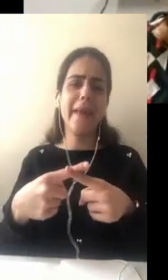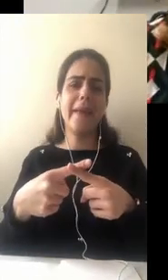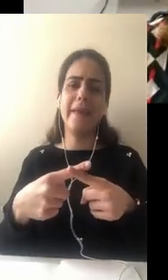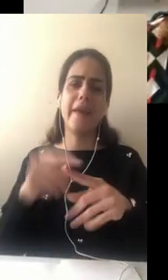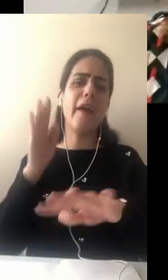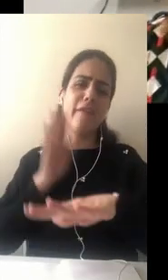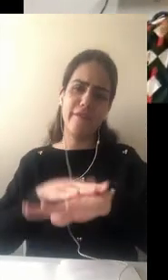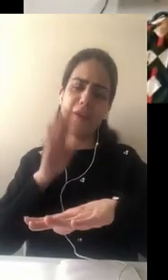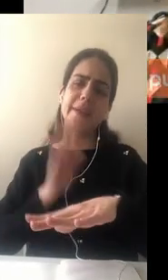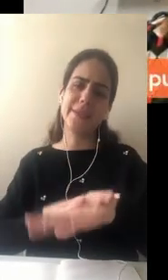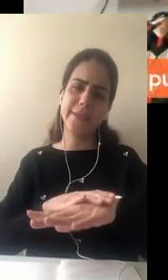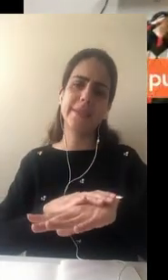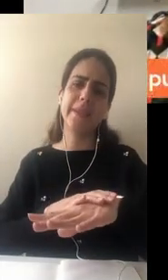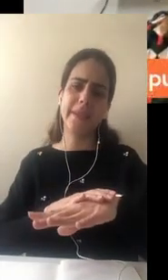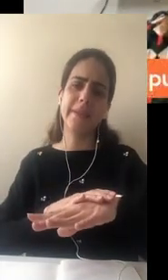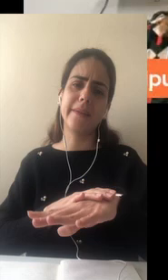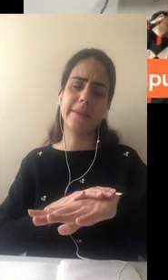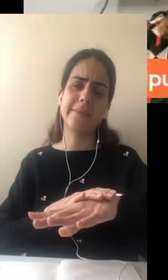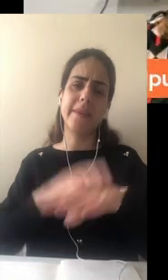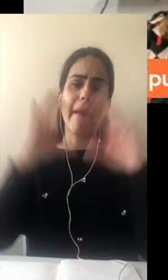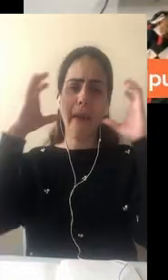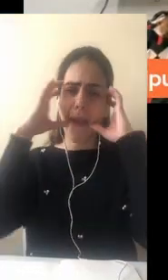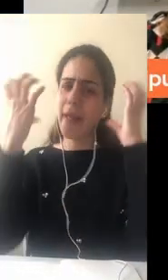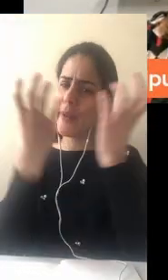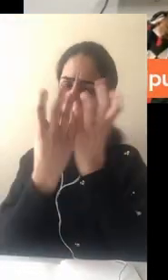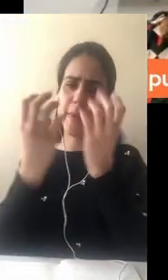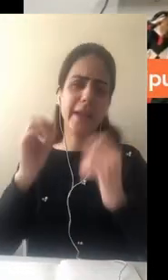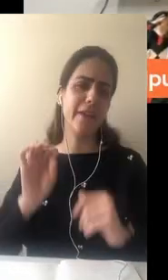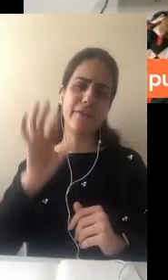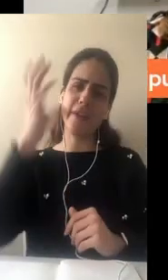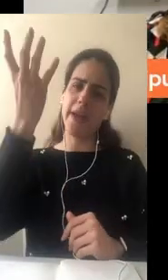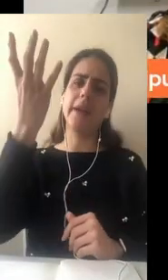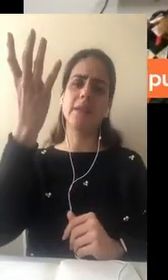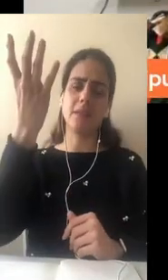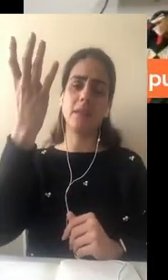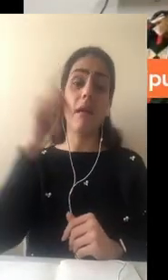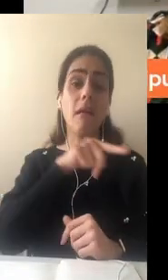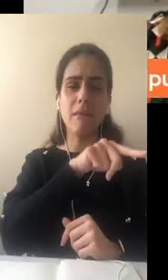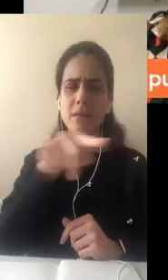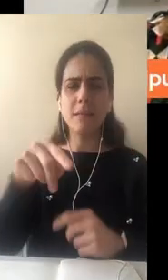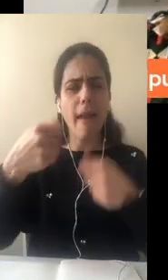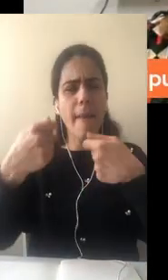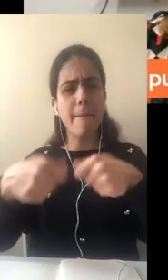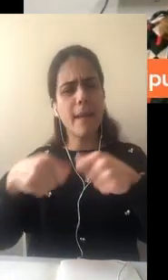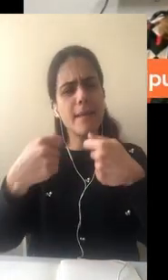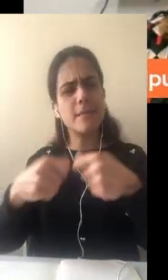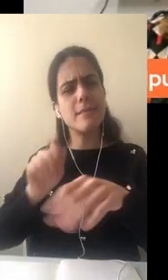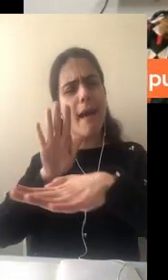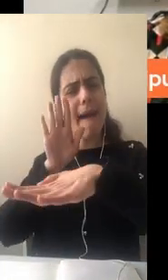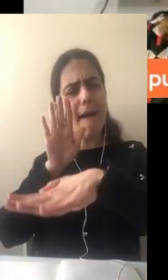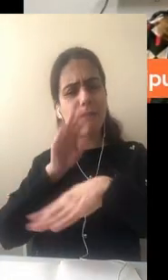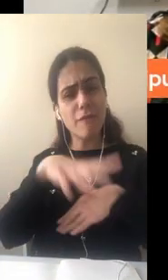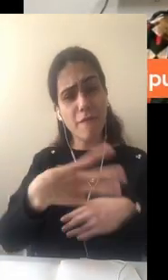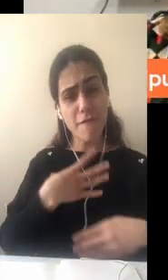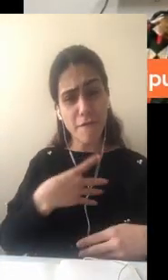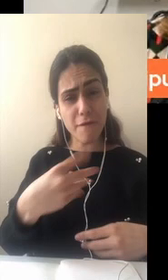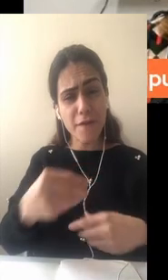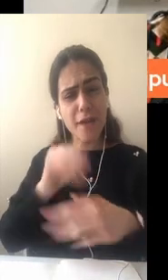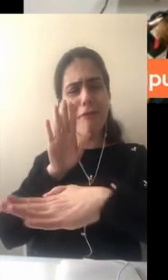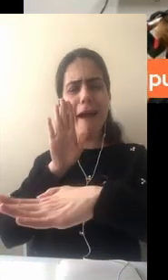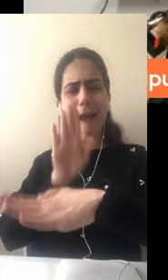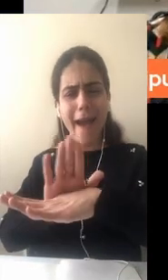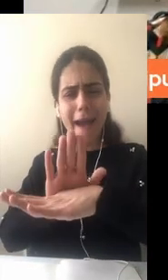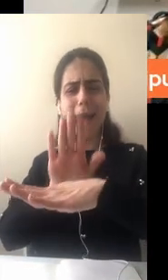numa situação onde ele ainda não tem estrutura e condição de sustentar? Então, ajuda o seu filho, seja